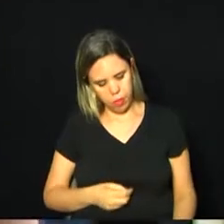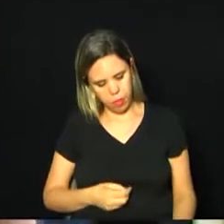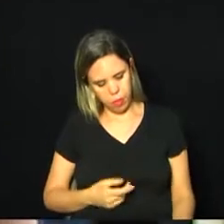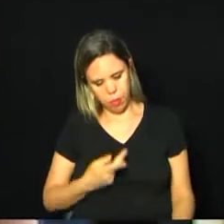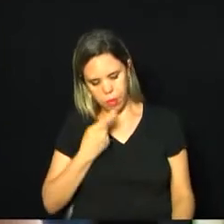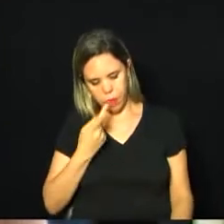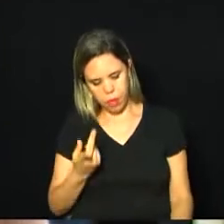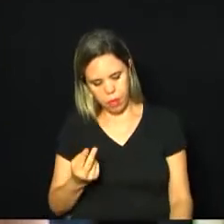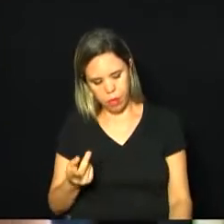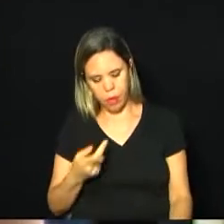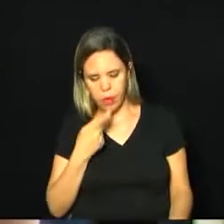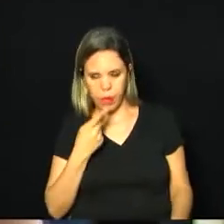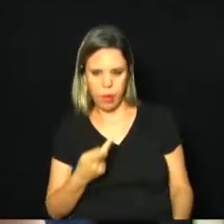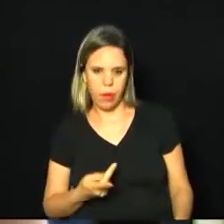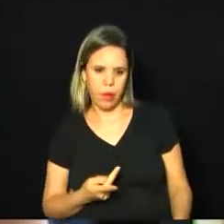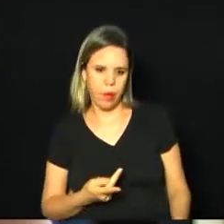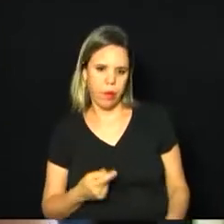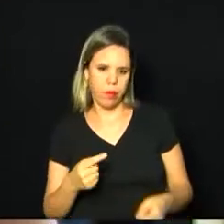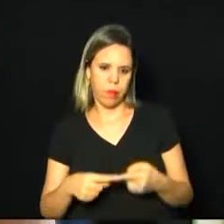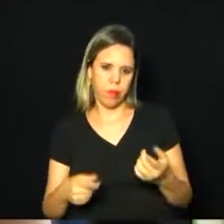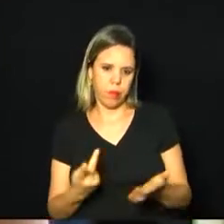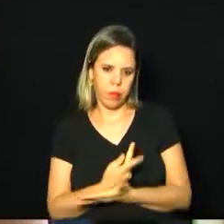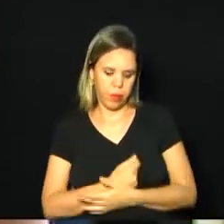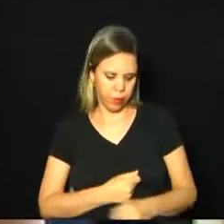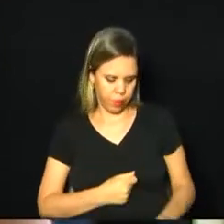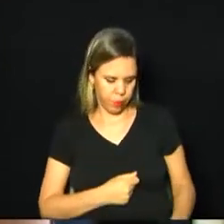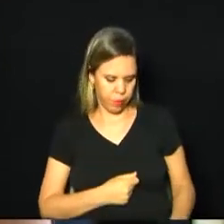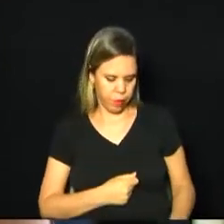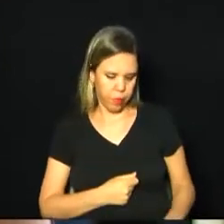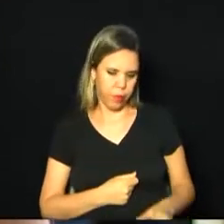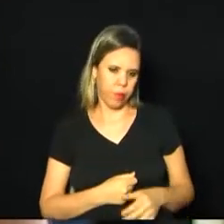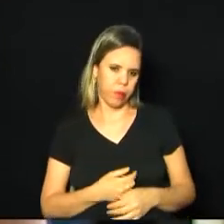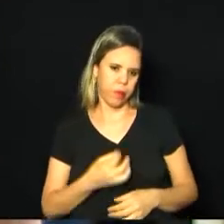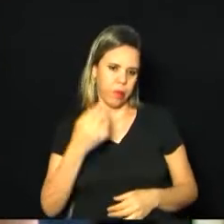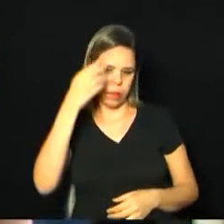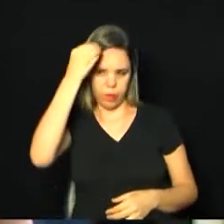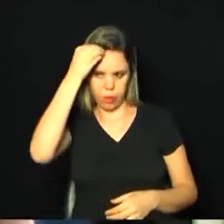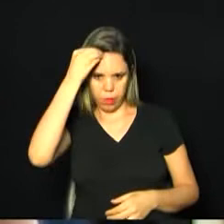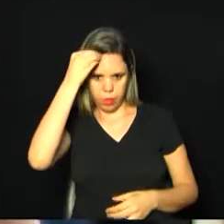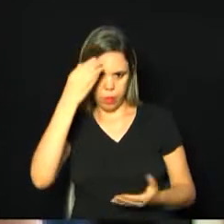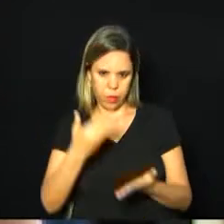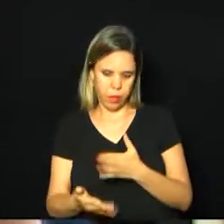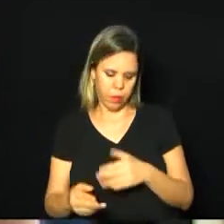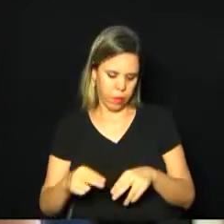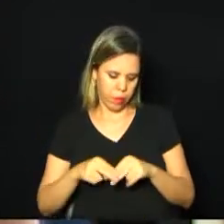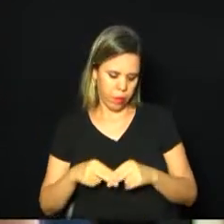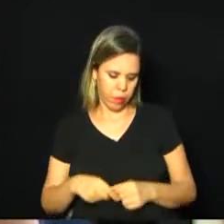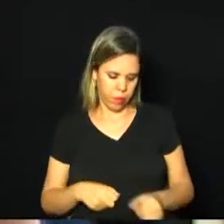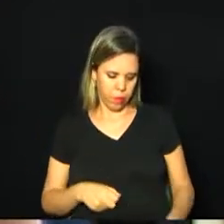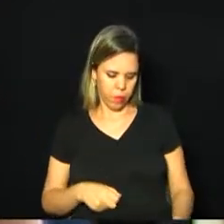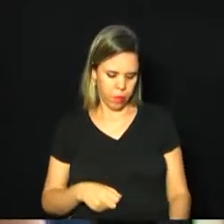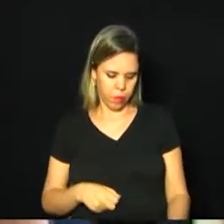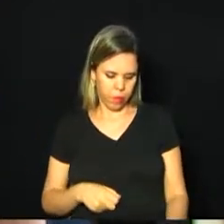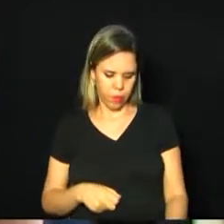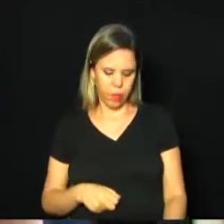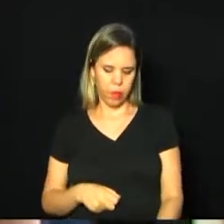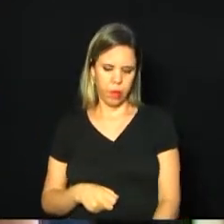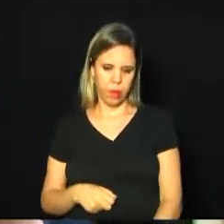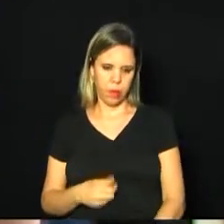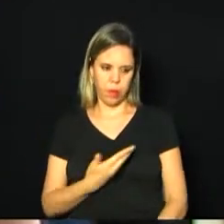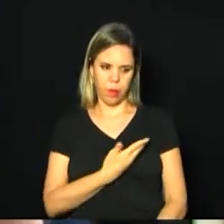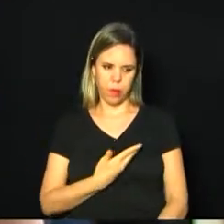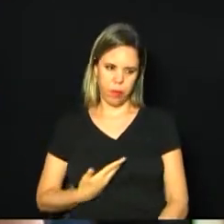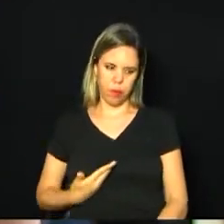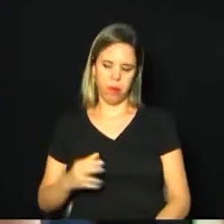falou tenha sido injustamente é considerado o culpado pela derrota eram grande